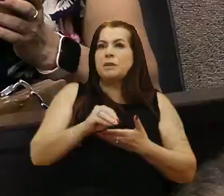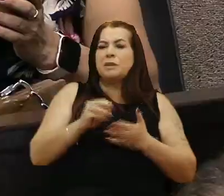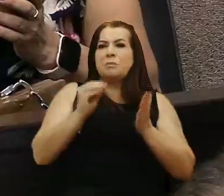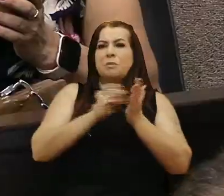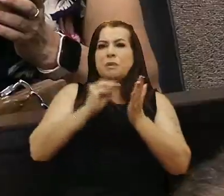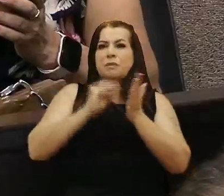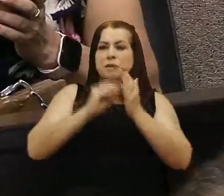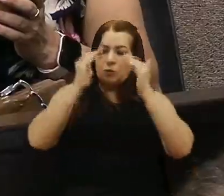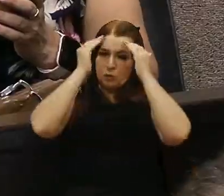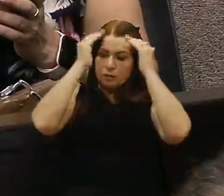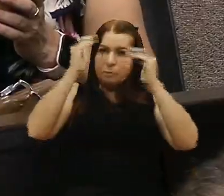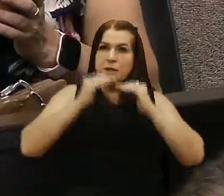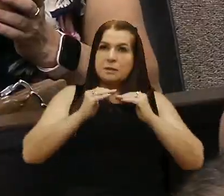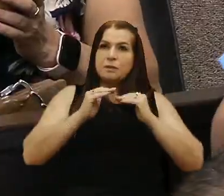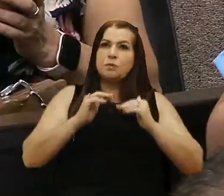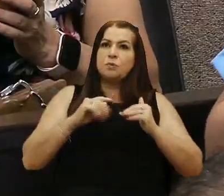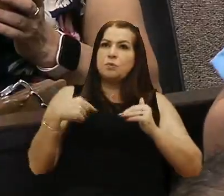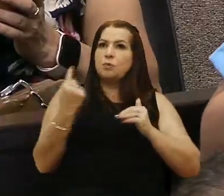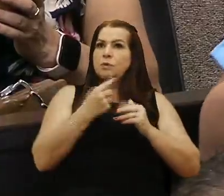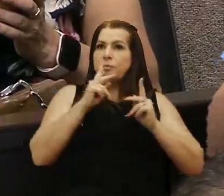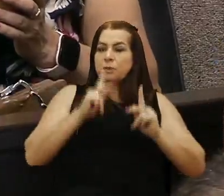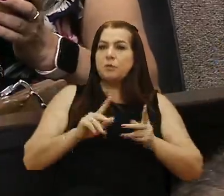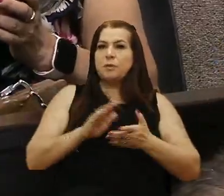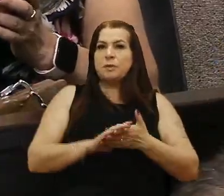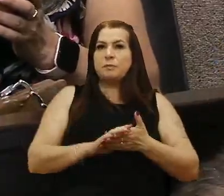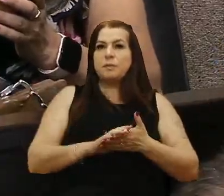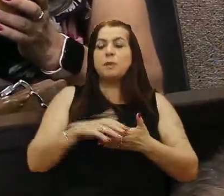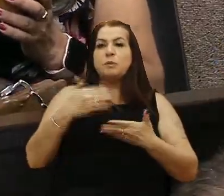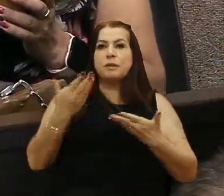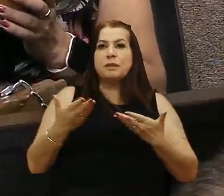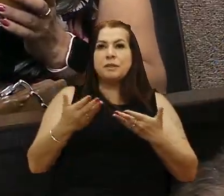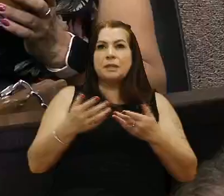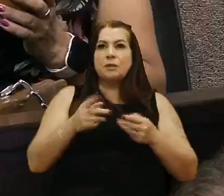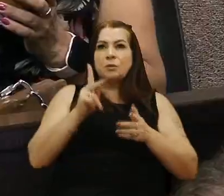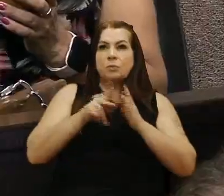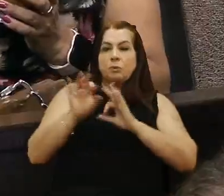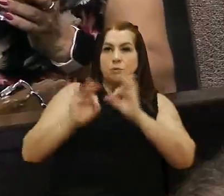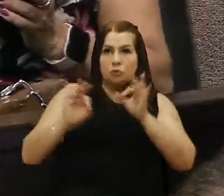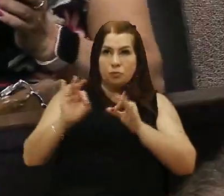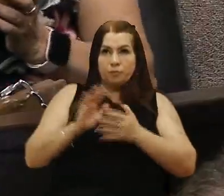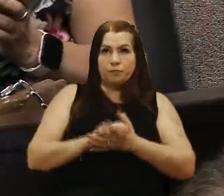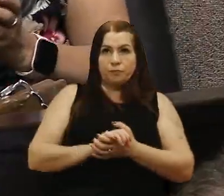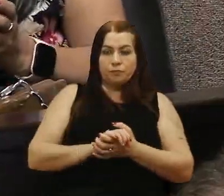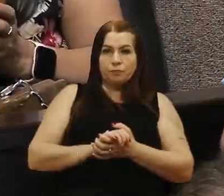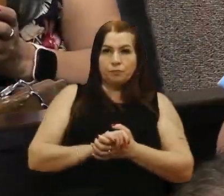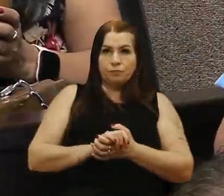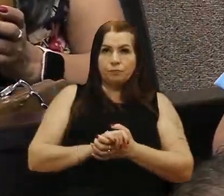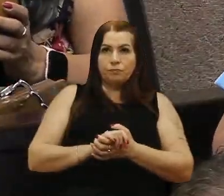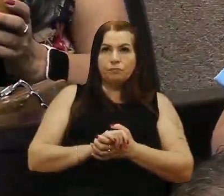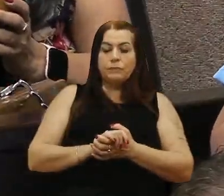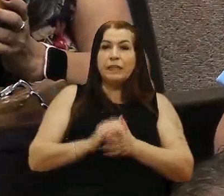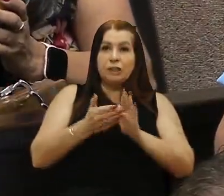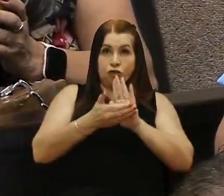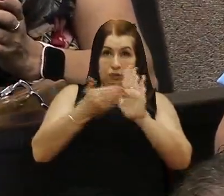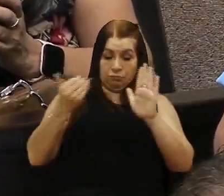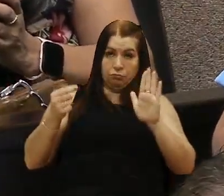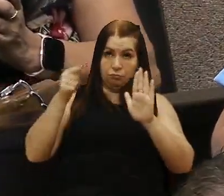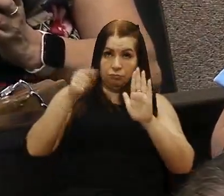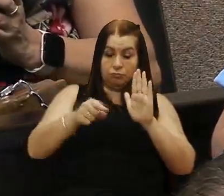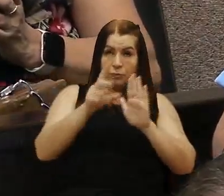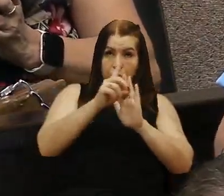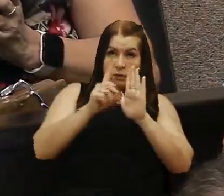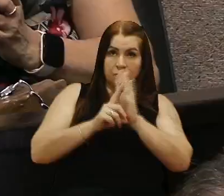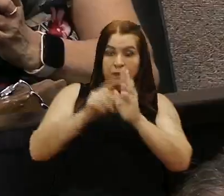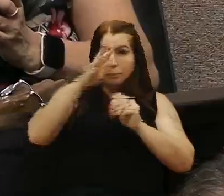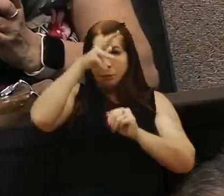falta de respeito e consideração com as pessoas. Quanto à questão do projeto, da sustação do decreto